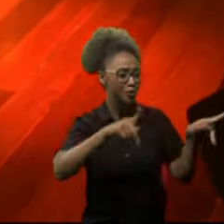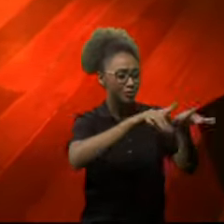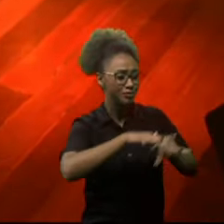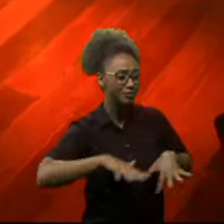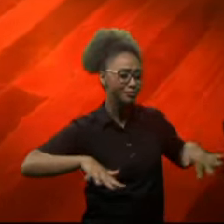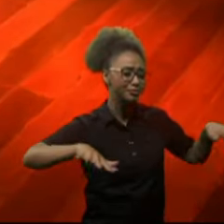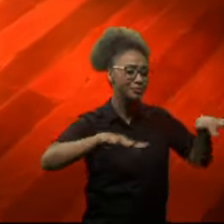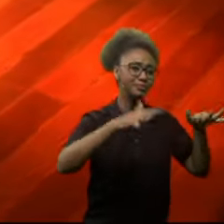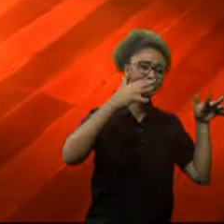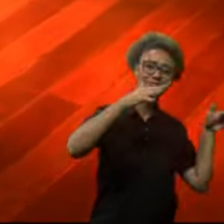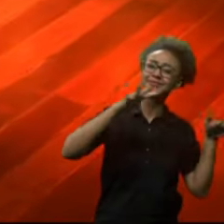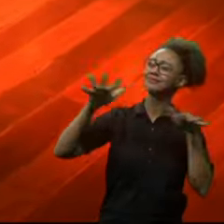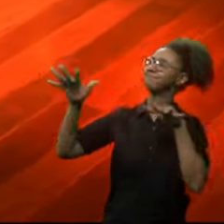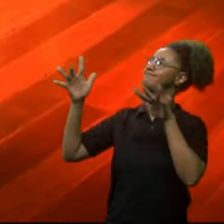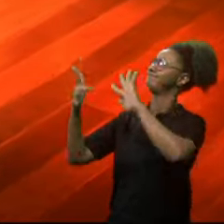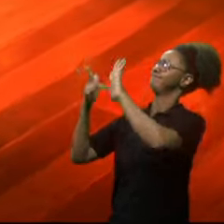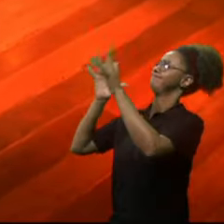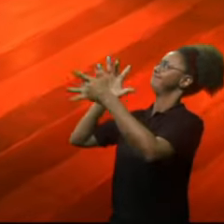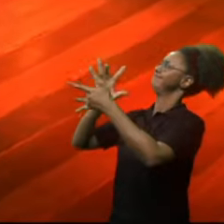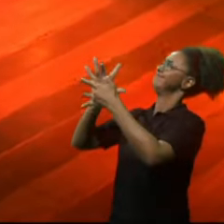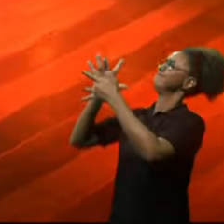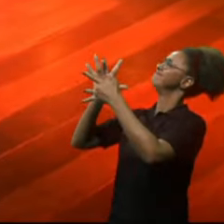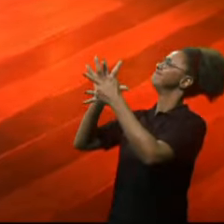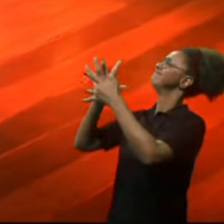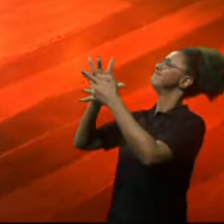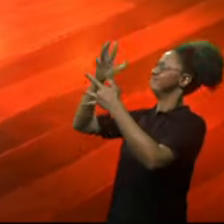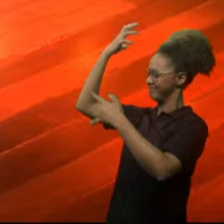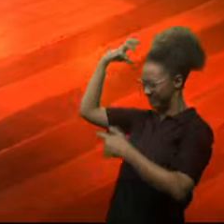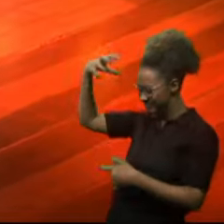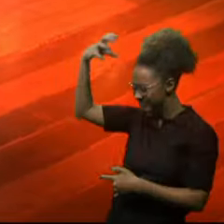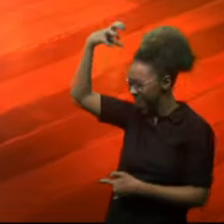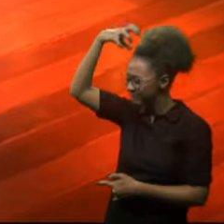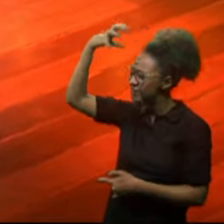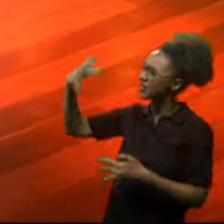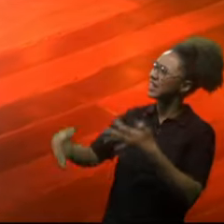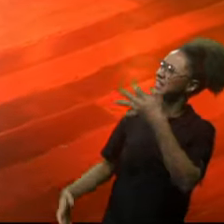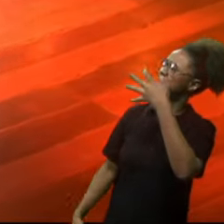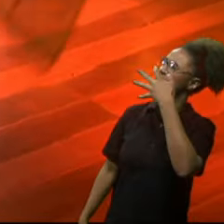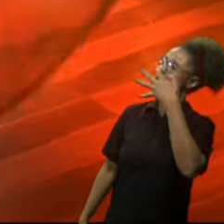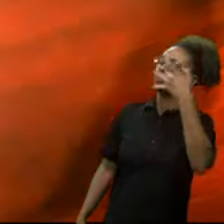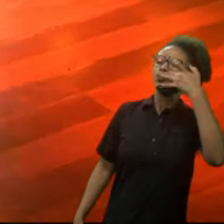dia te dará gestade de